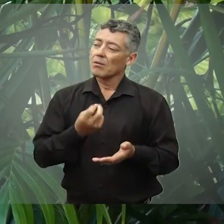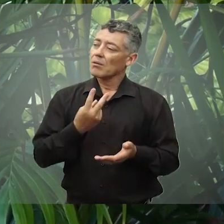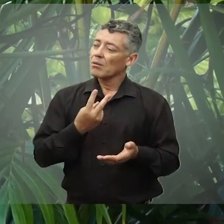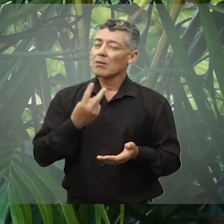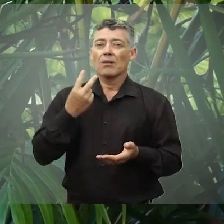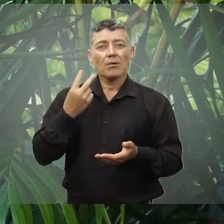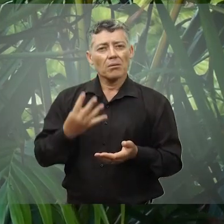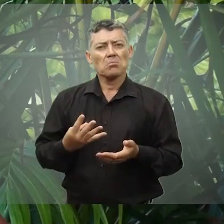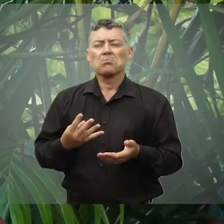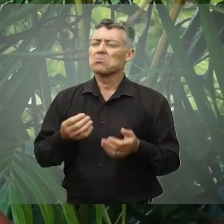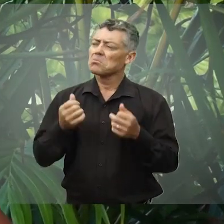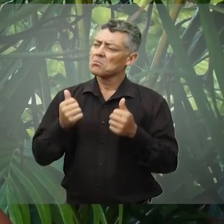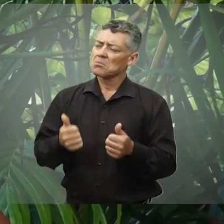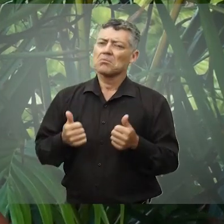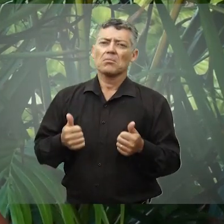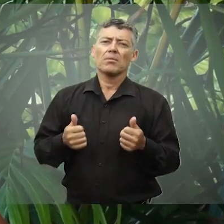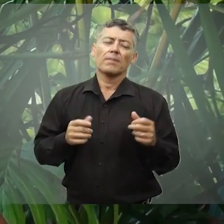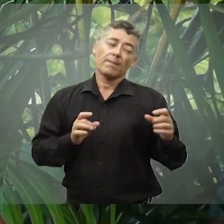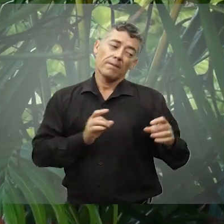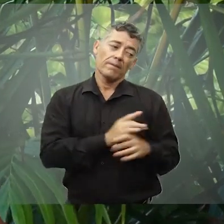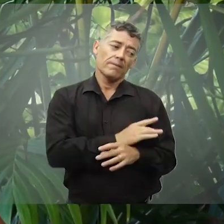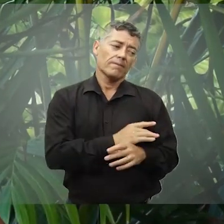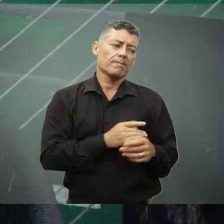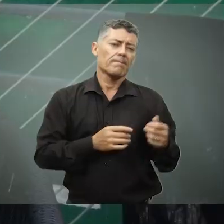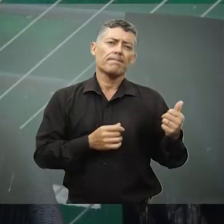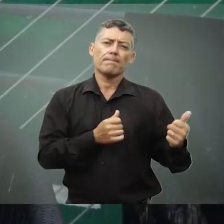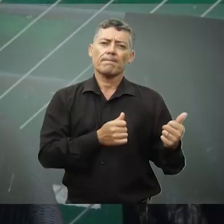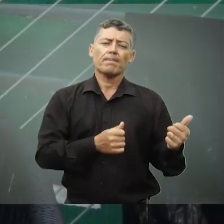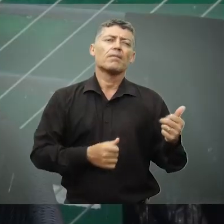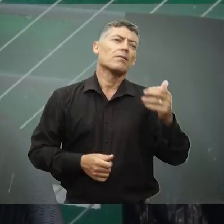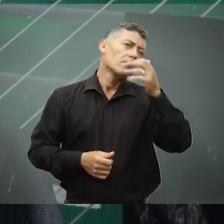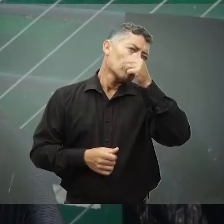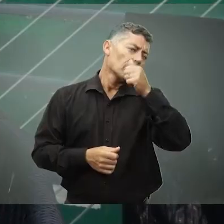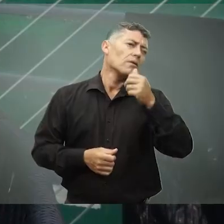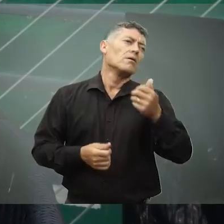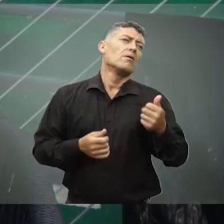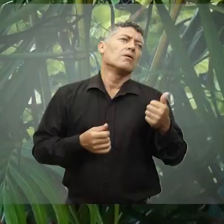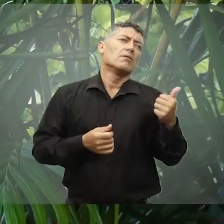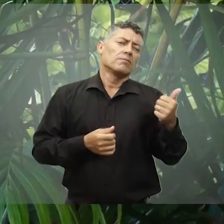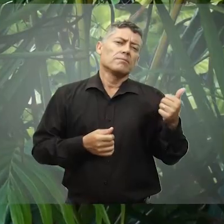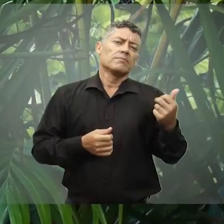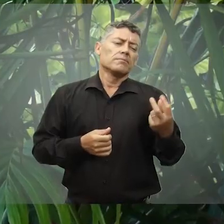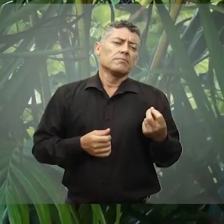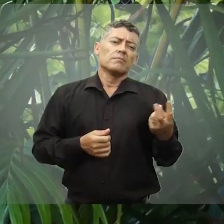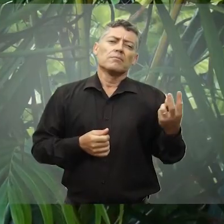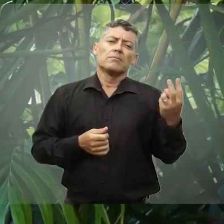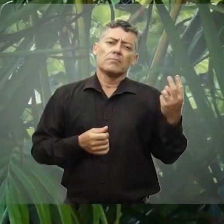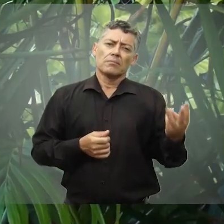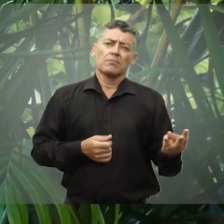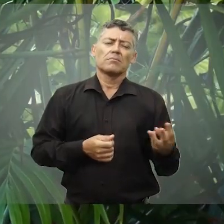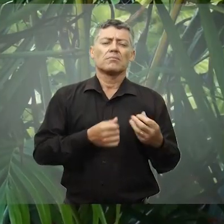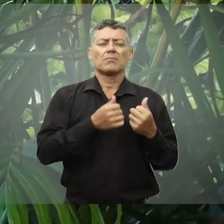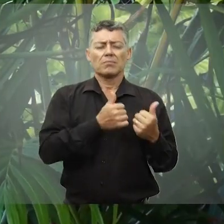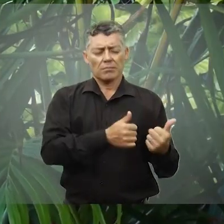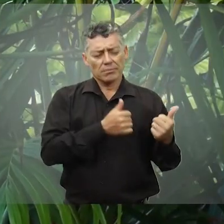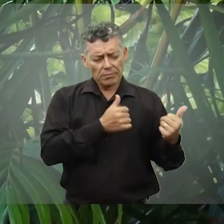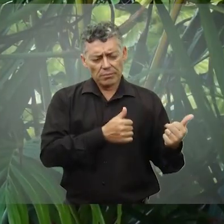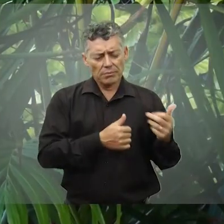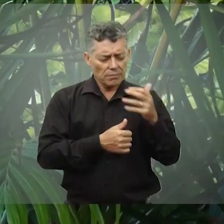2024 já tá sendo, na verdade, eu terminei o ano muito bem, que a gente tá tendo uma sequência de shows muito boa.